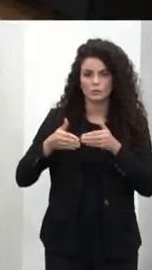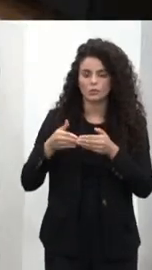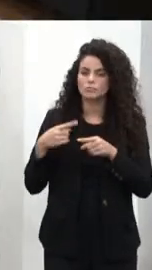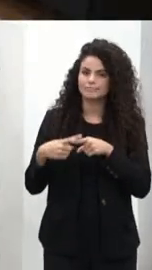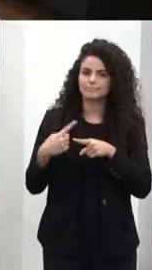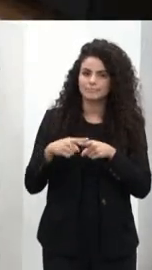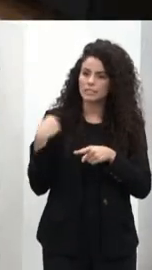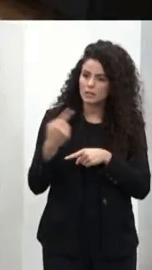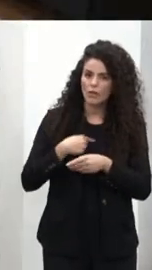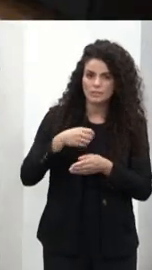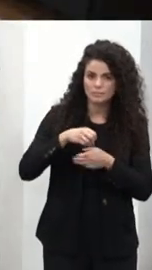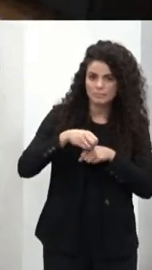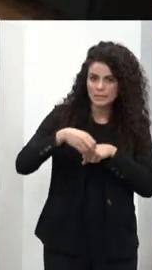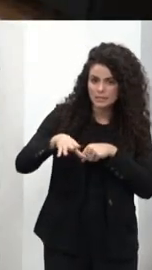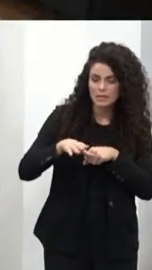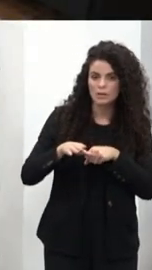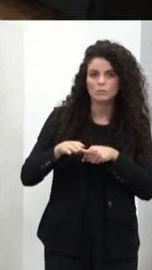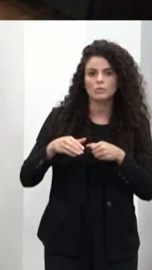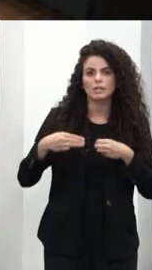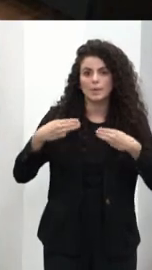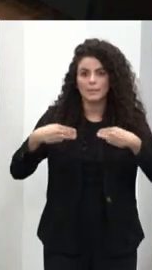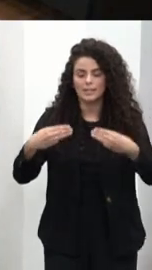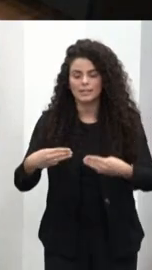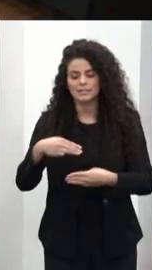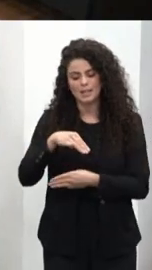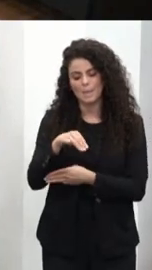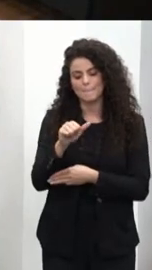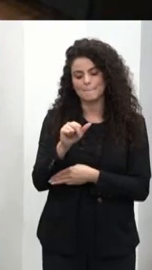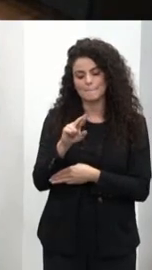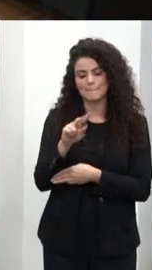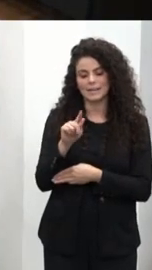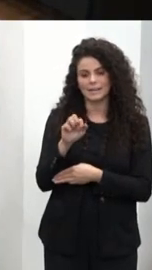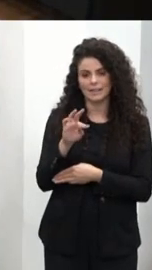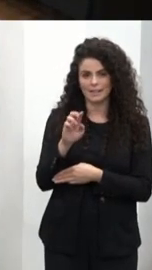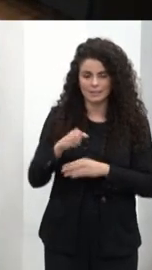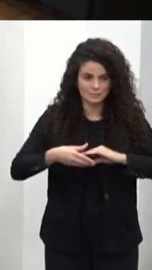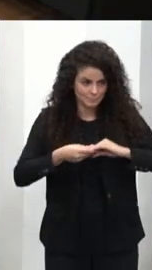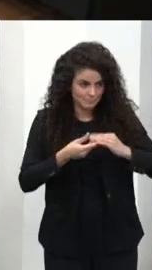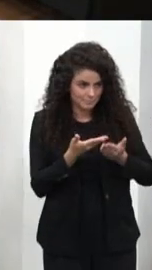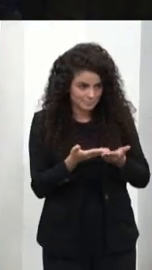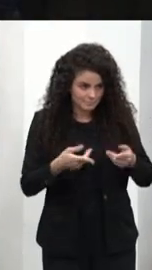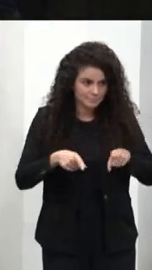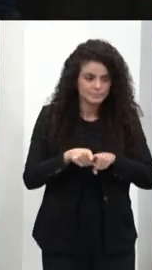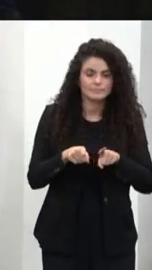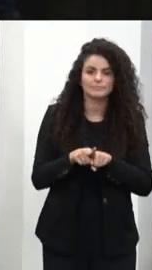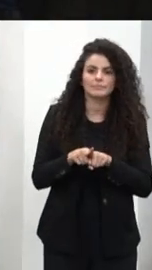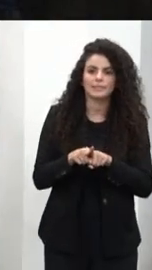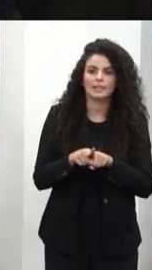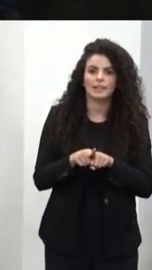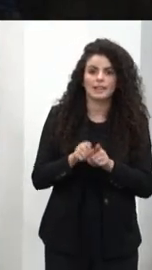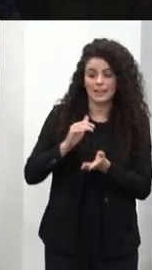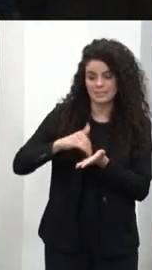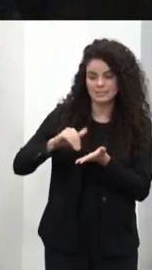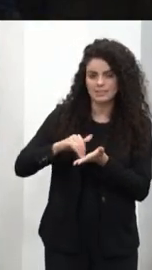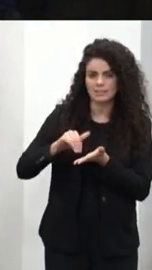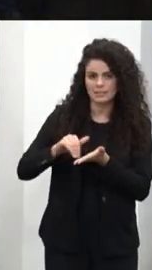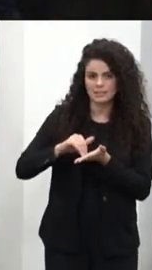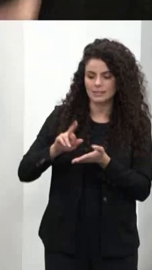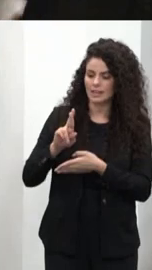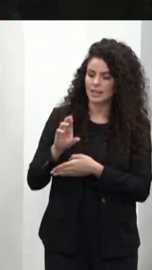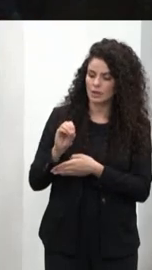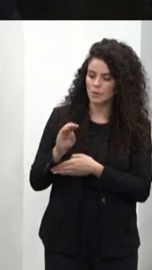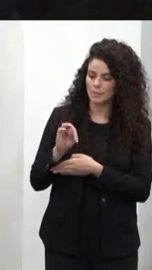Margareth Menezes aqui nosso cumprimentamos aqui envio pela sua pessoa os nossos os nossos cumprimentos e também a secretária Nacional senhora Roberta